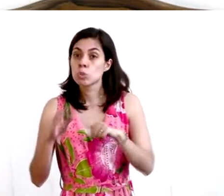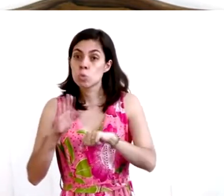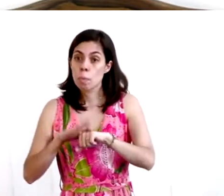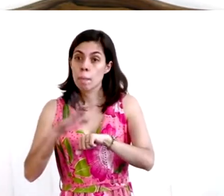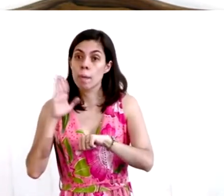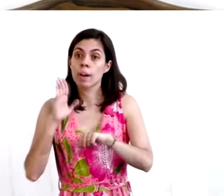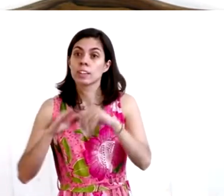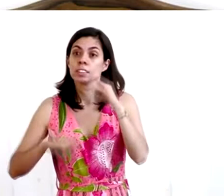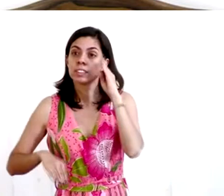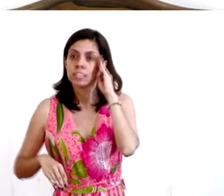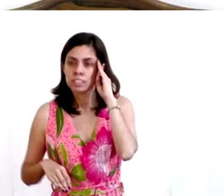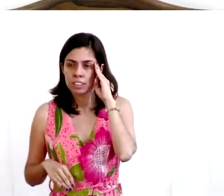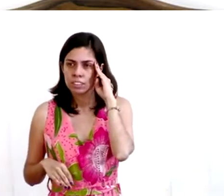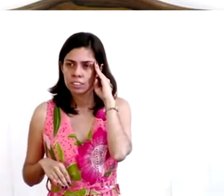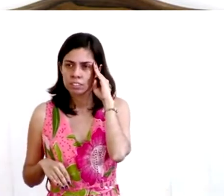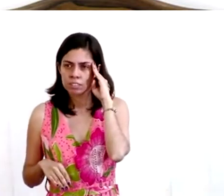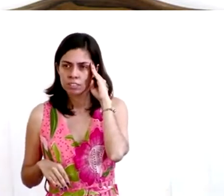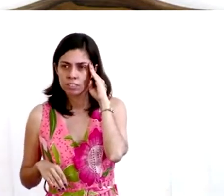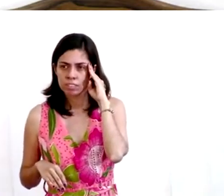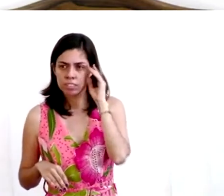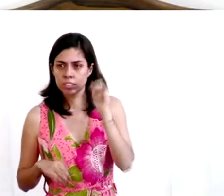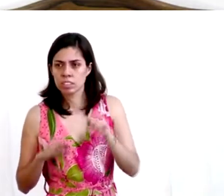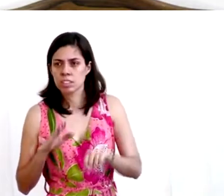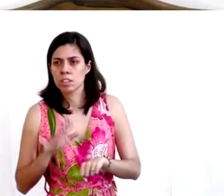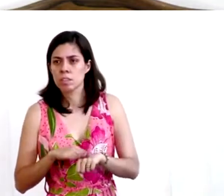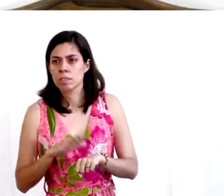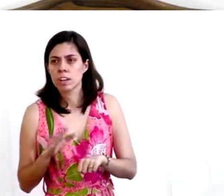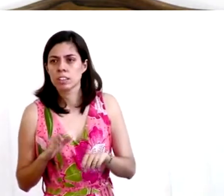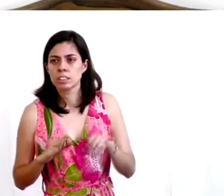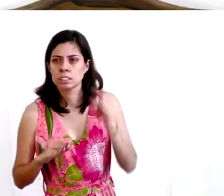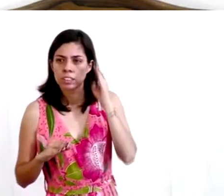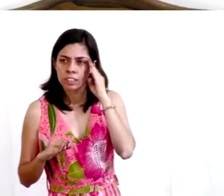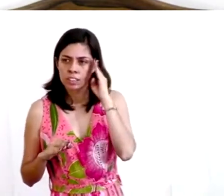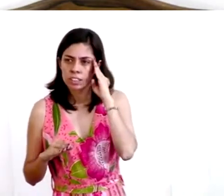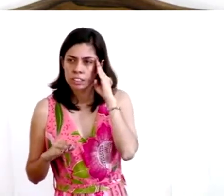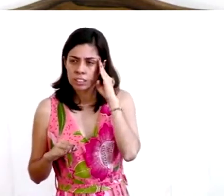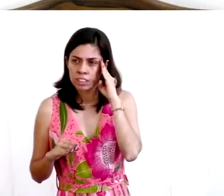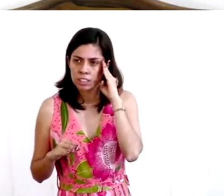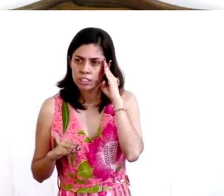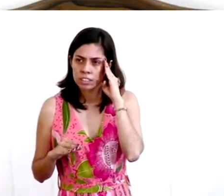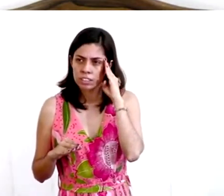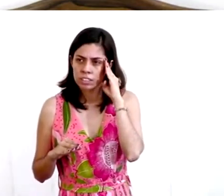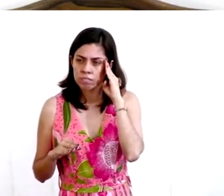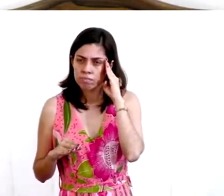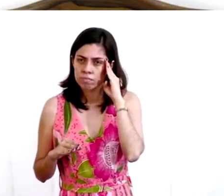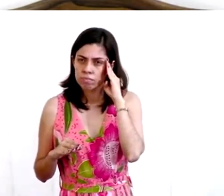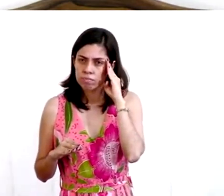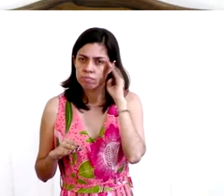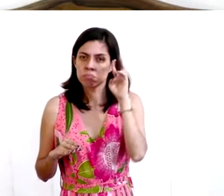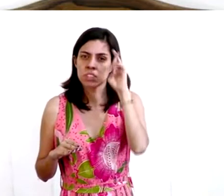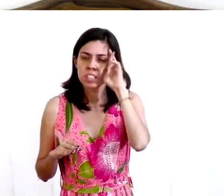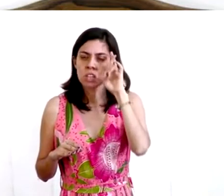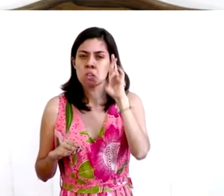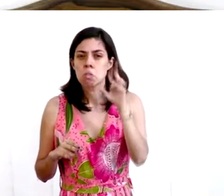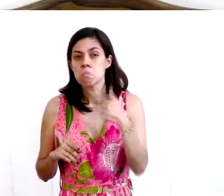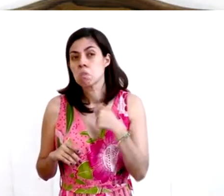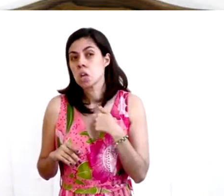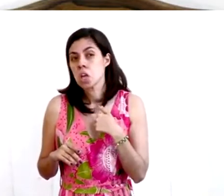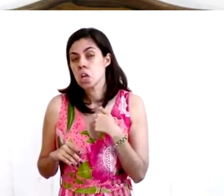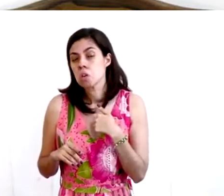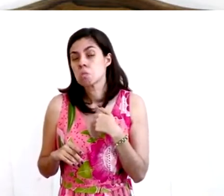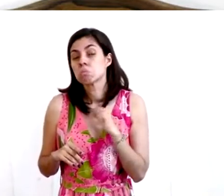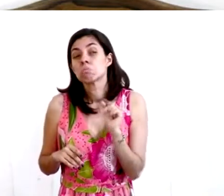esse nível de perfeição, mais ele teme, porque mais ele pensa, Senhor, quem sou